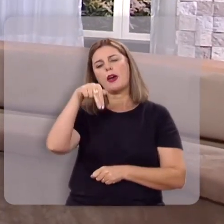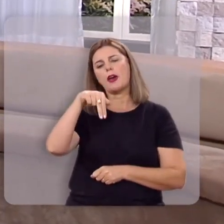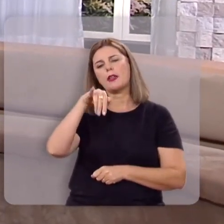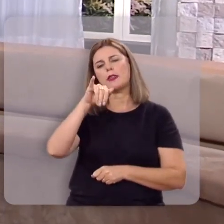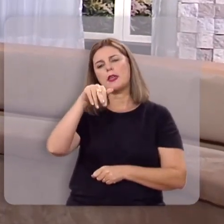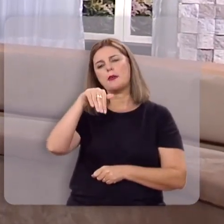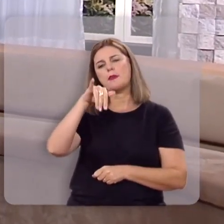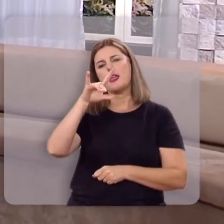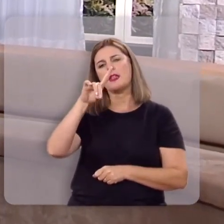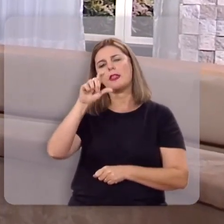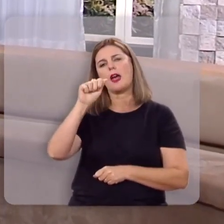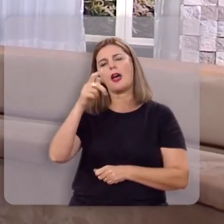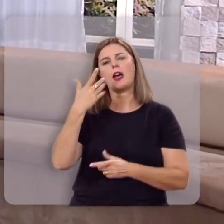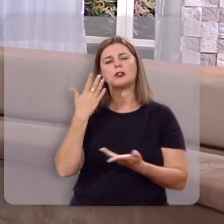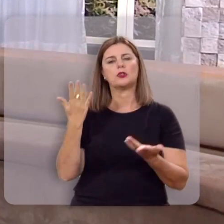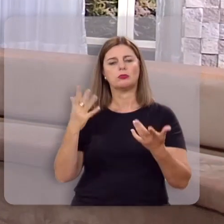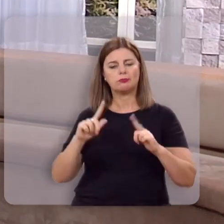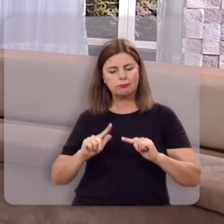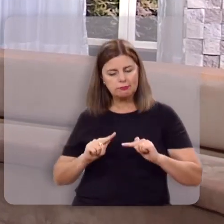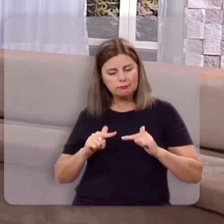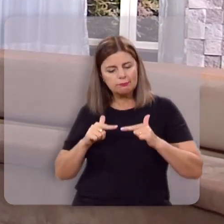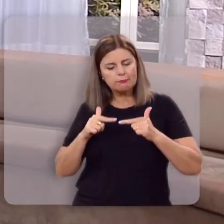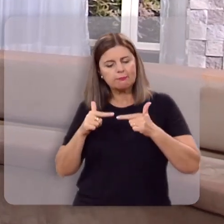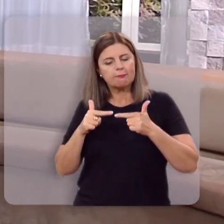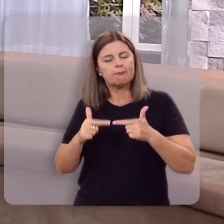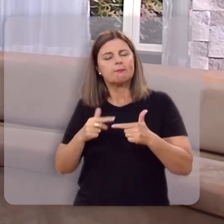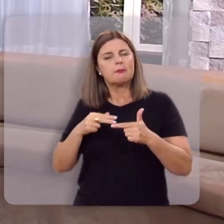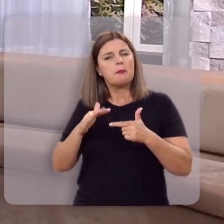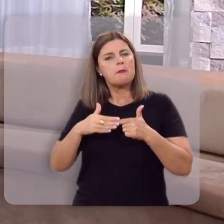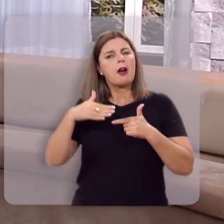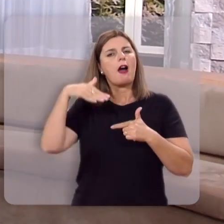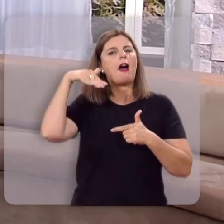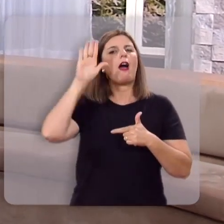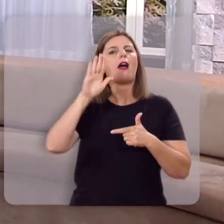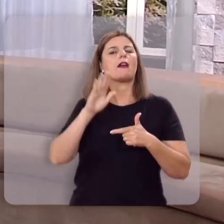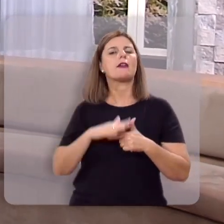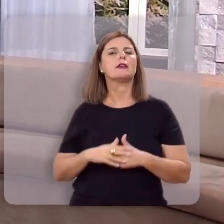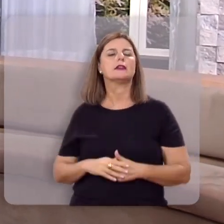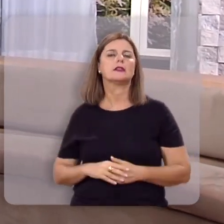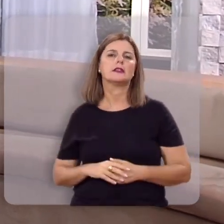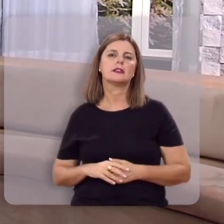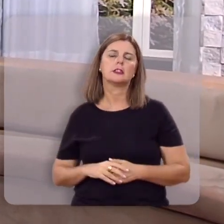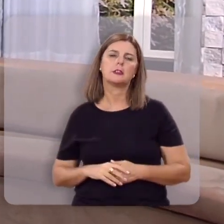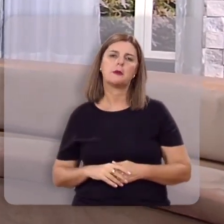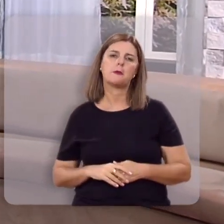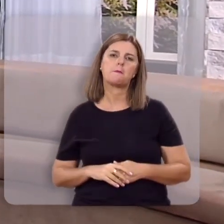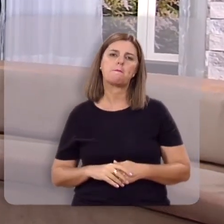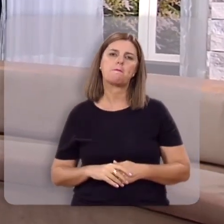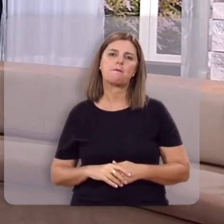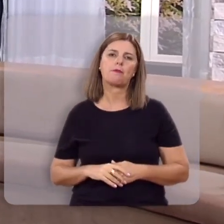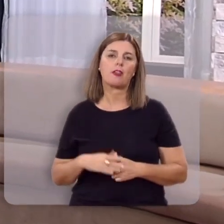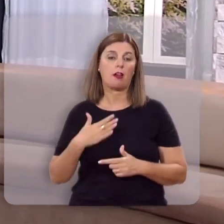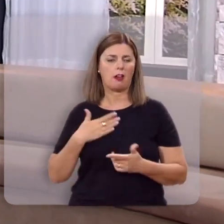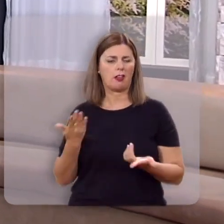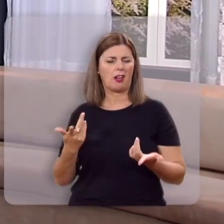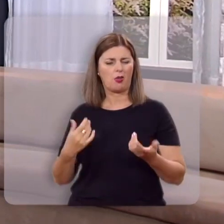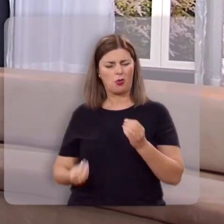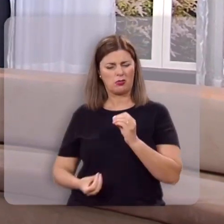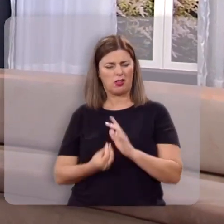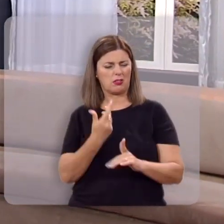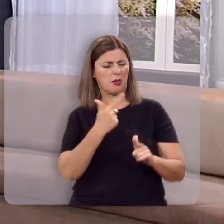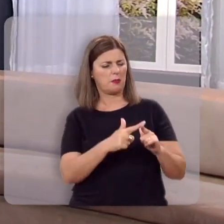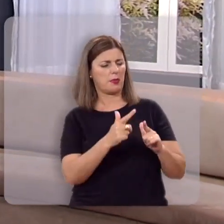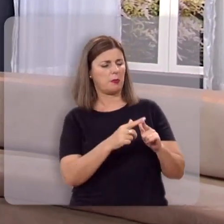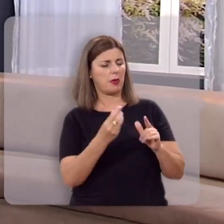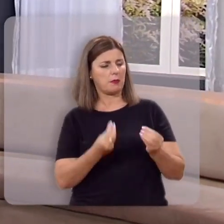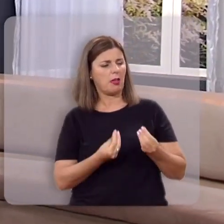longanimidade, ânimo longo, ânimo espichado até o máximo. É quando você é ferido de